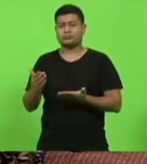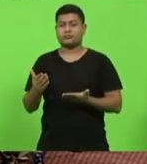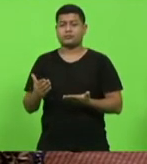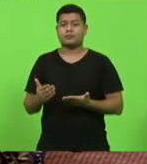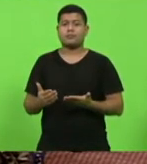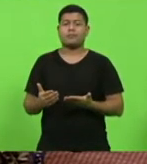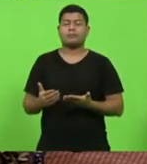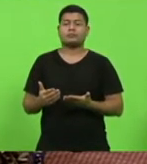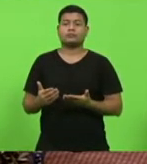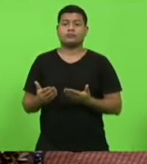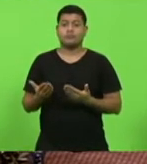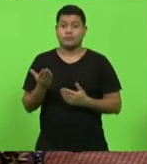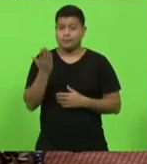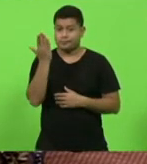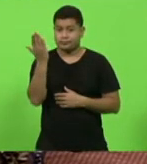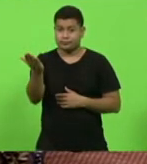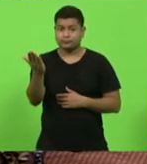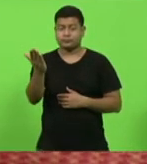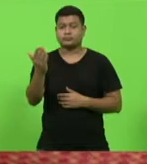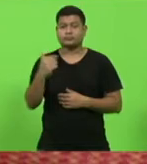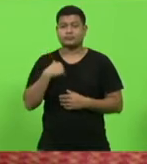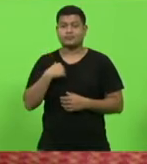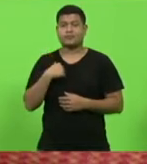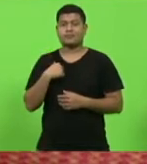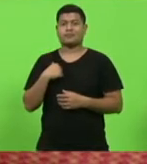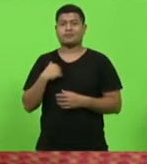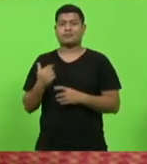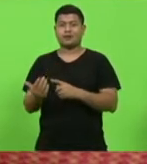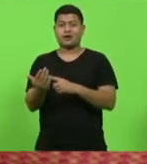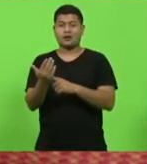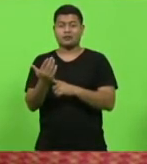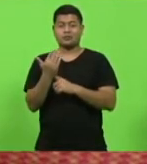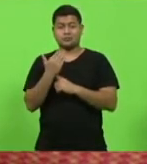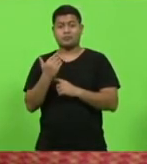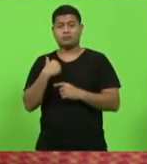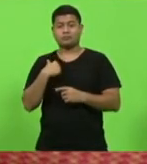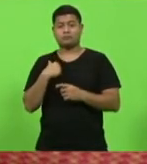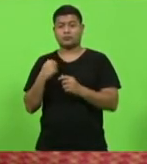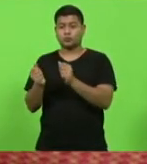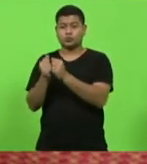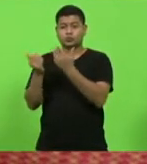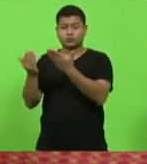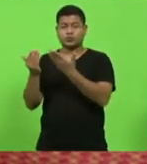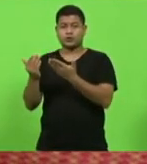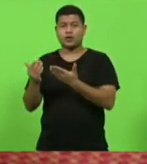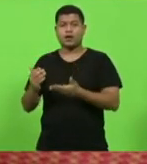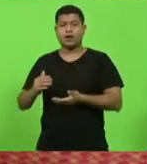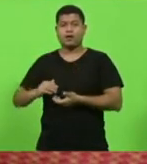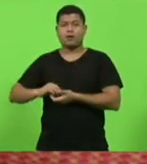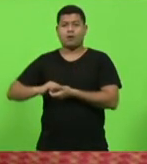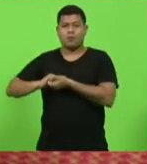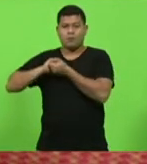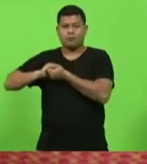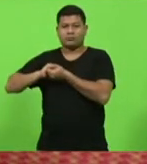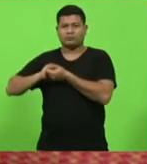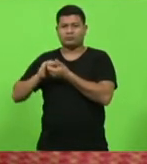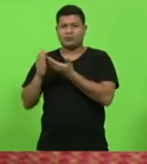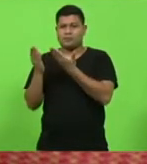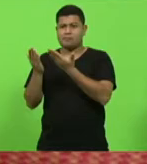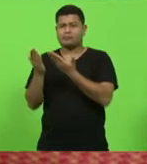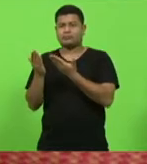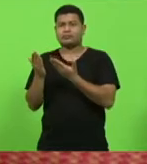graças ao convencimento dele junto ao Governador Luiz Henrique nós conseguimos